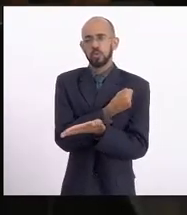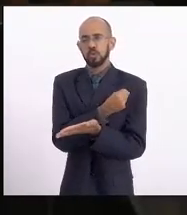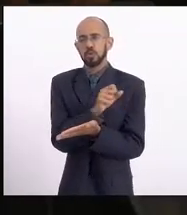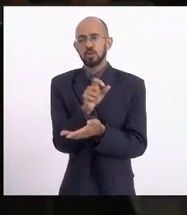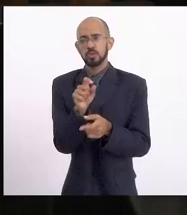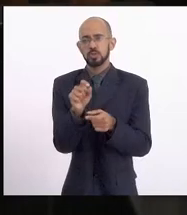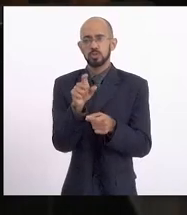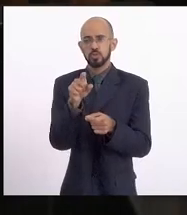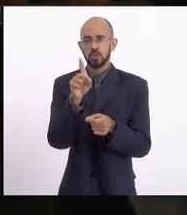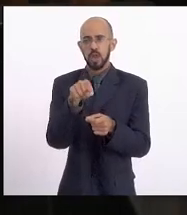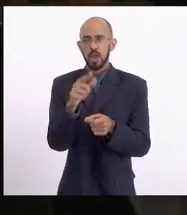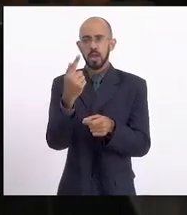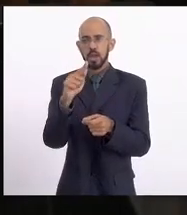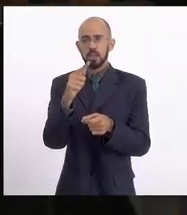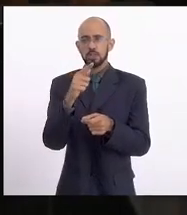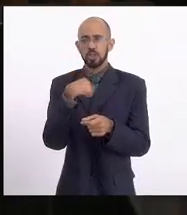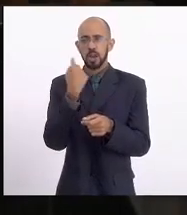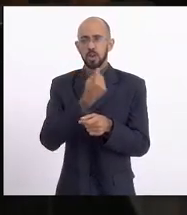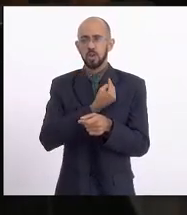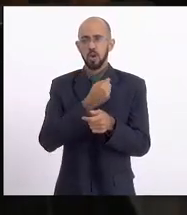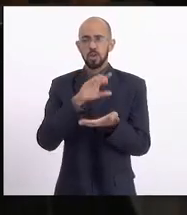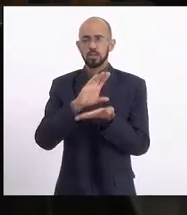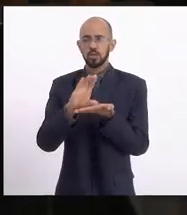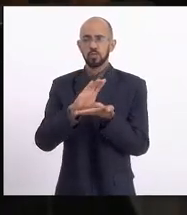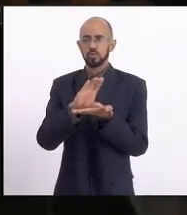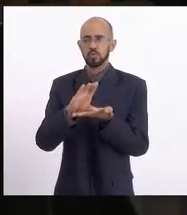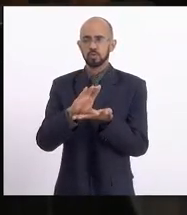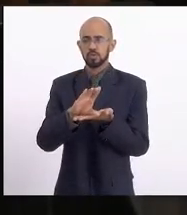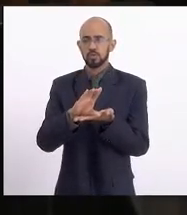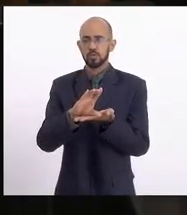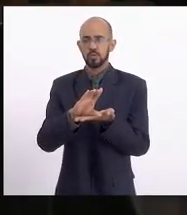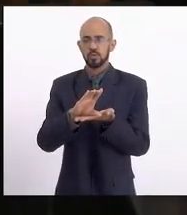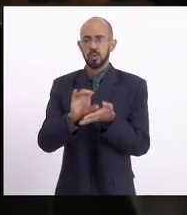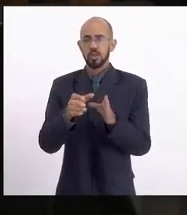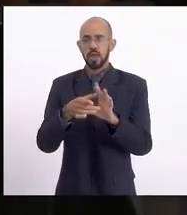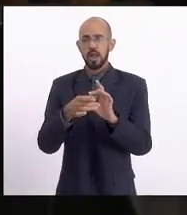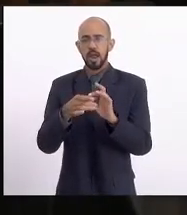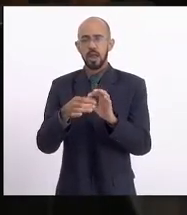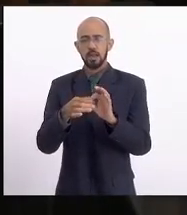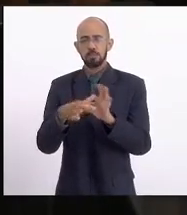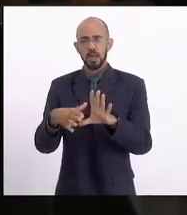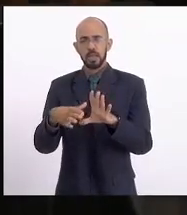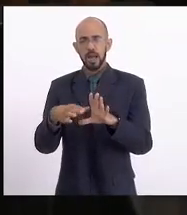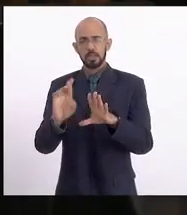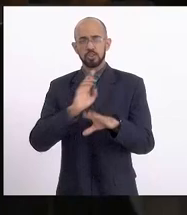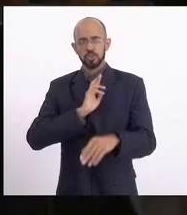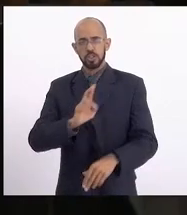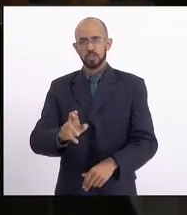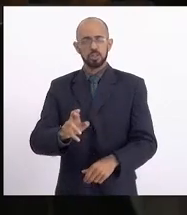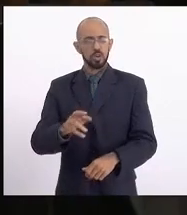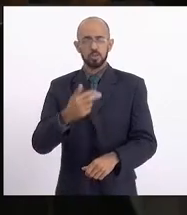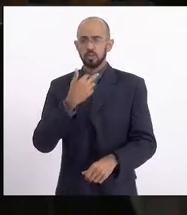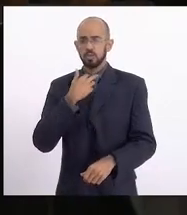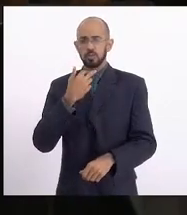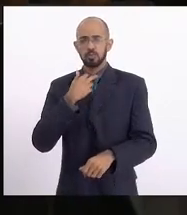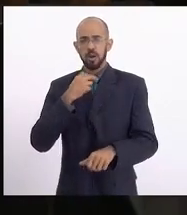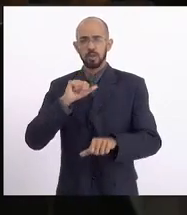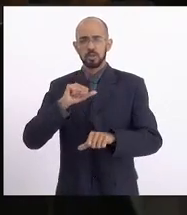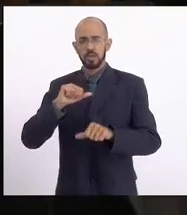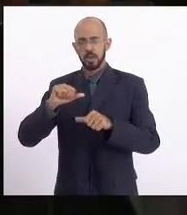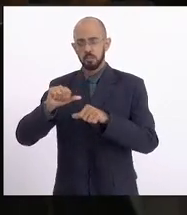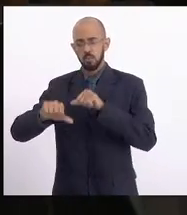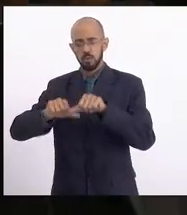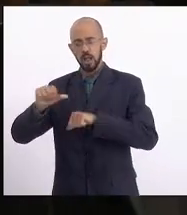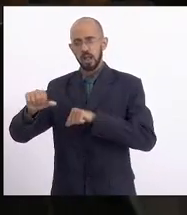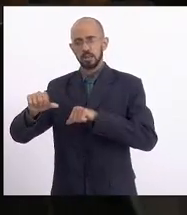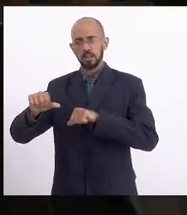na nossa Constituição. A Constituição da liberdade religiosa, presidente, ela não pode ser transgredida, ela não pode